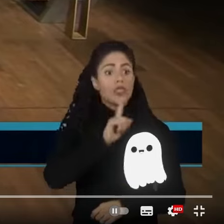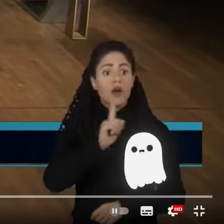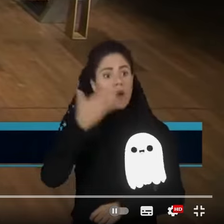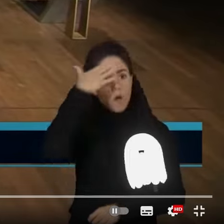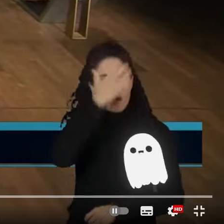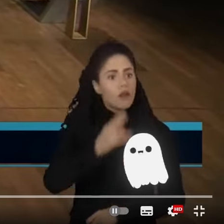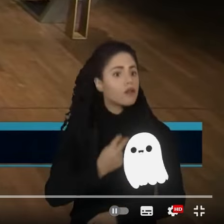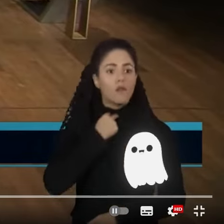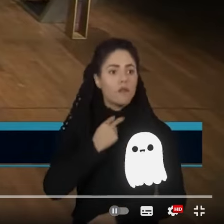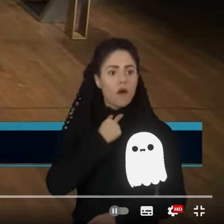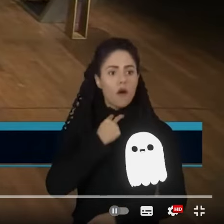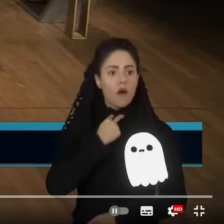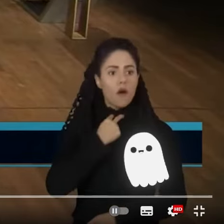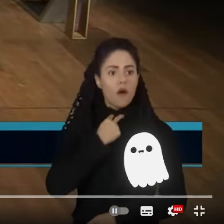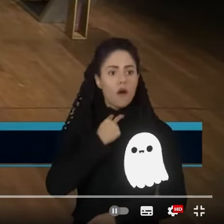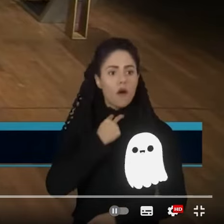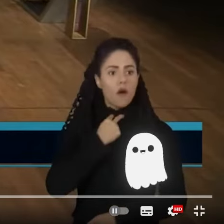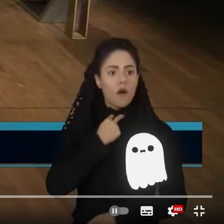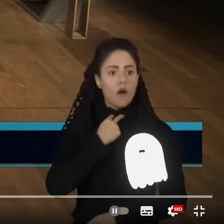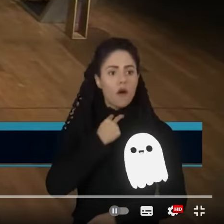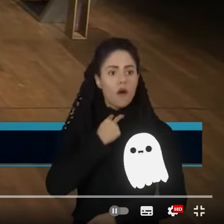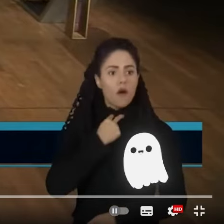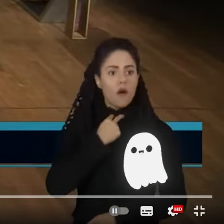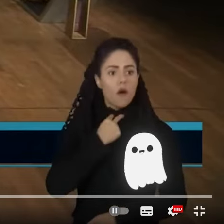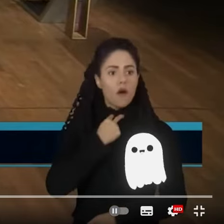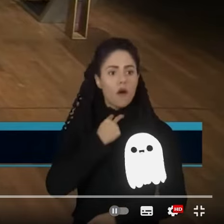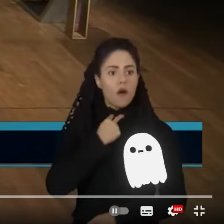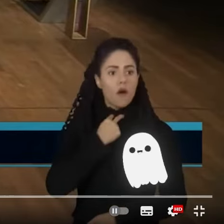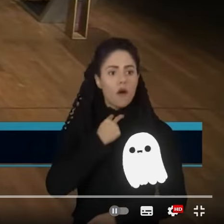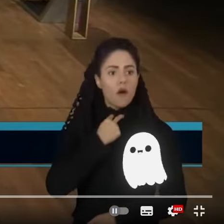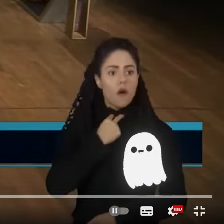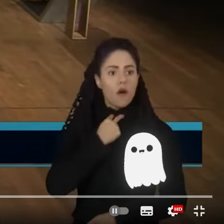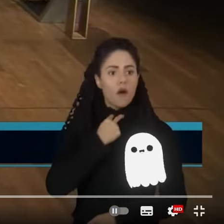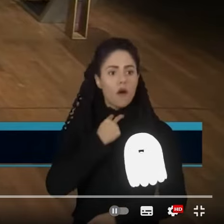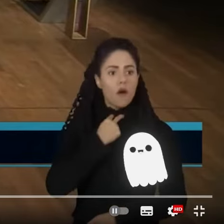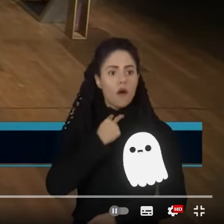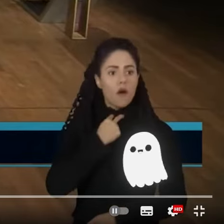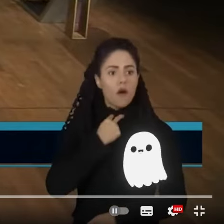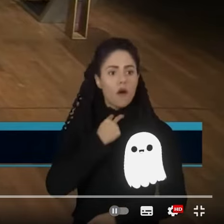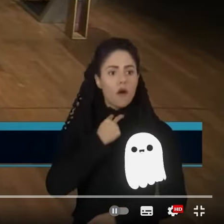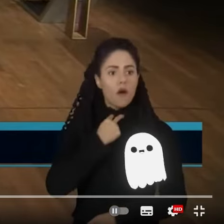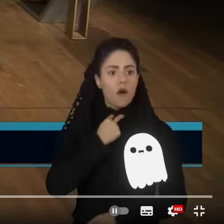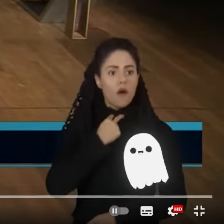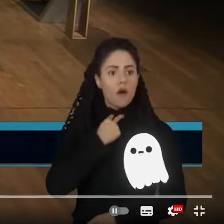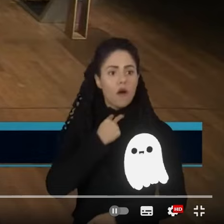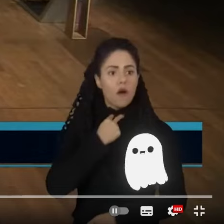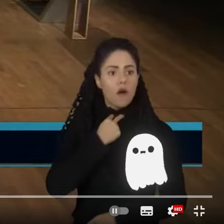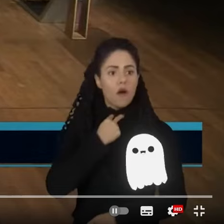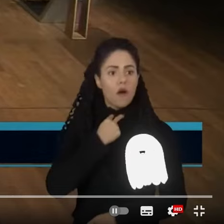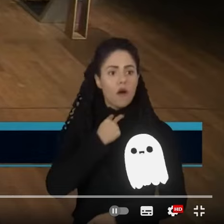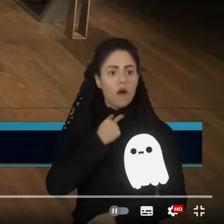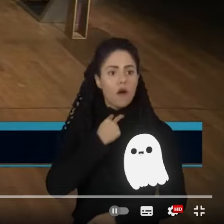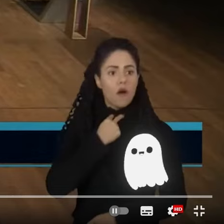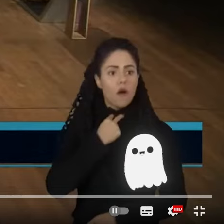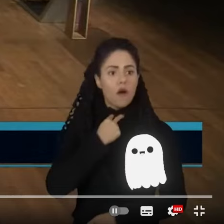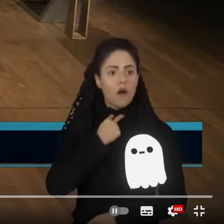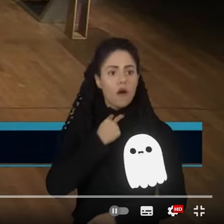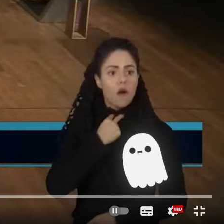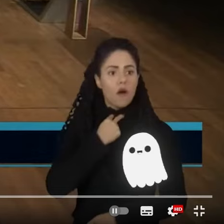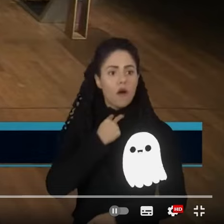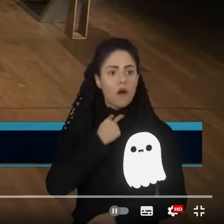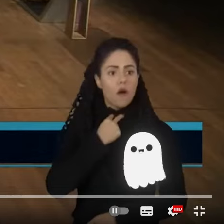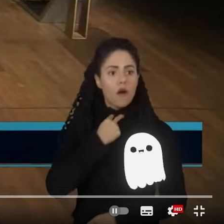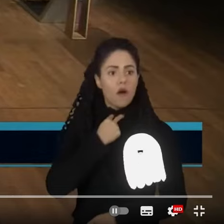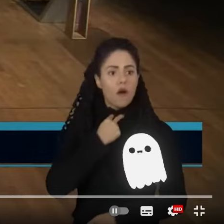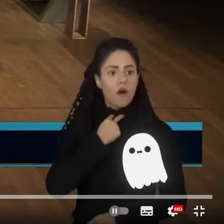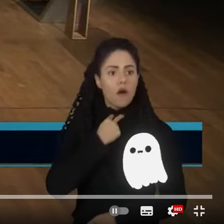Não. Gente, isso é cinema puro. Gente, a parte do não Datena e do Tuque é